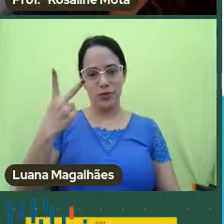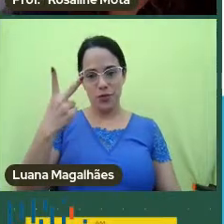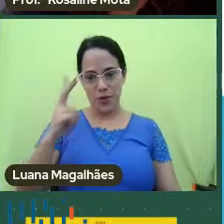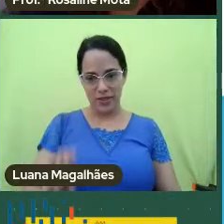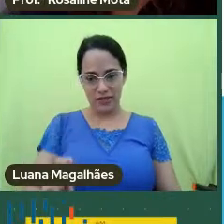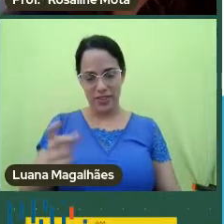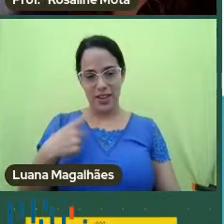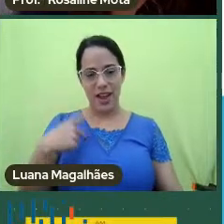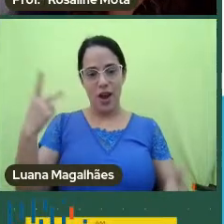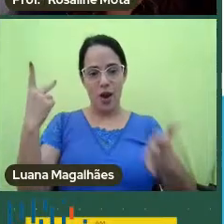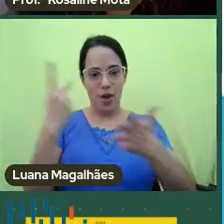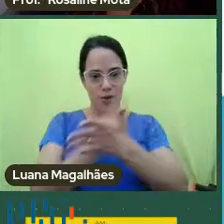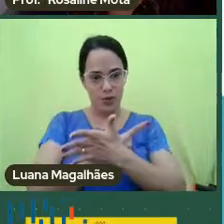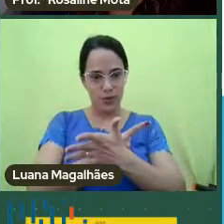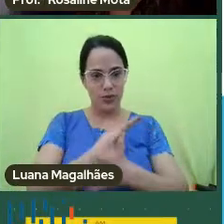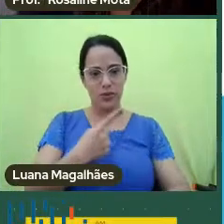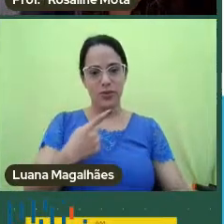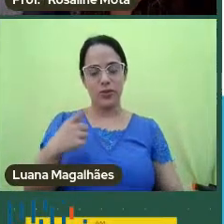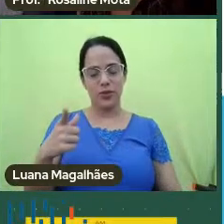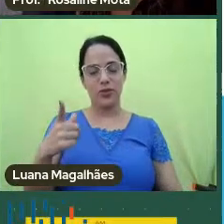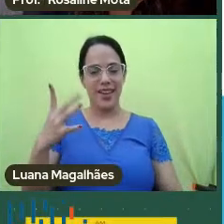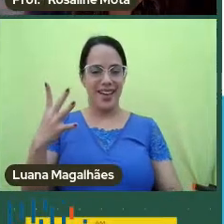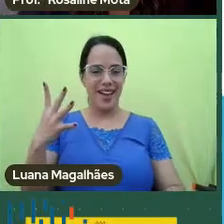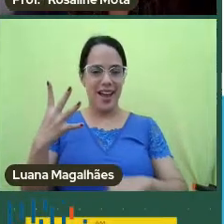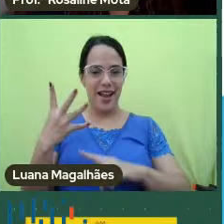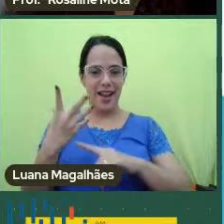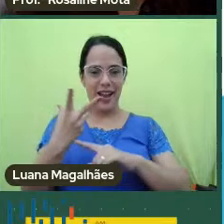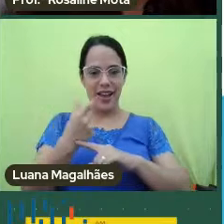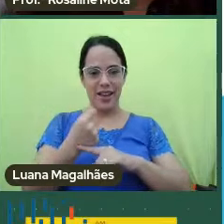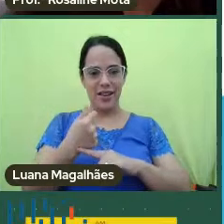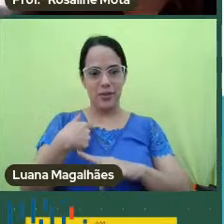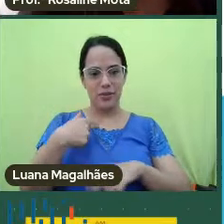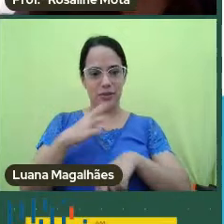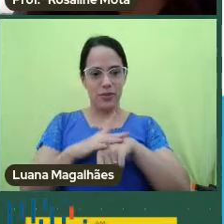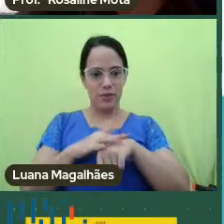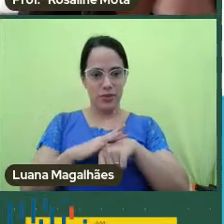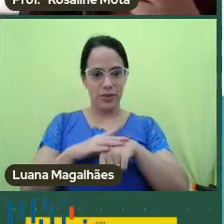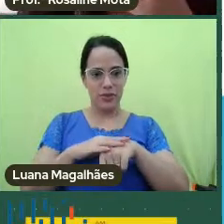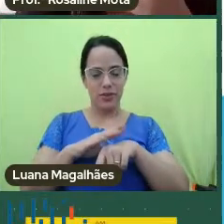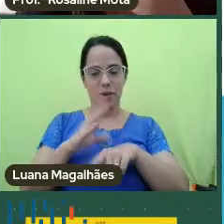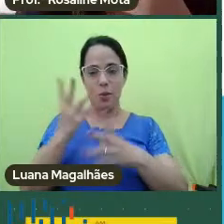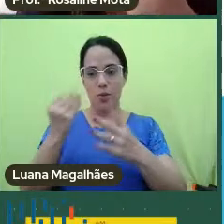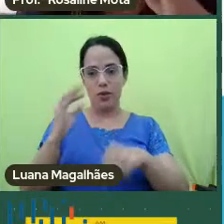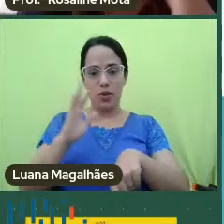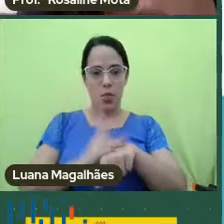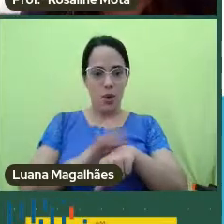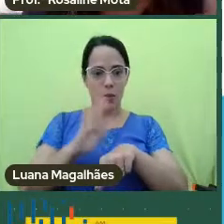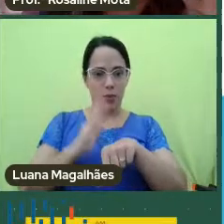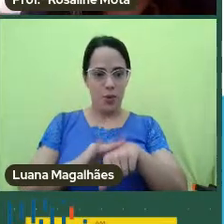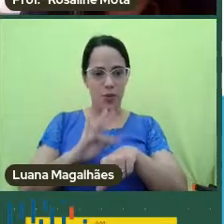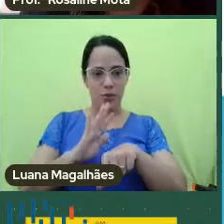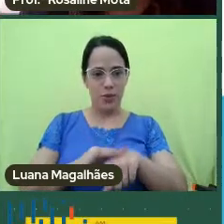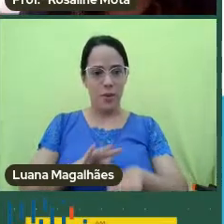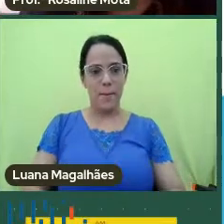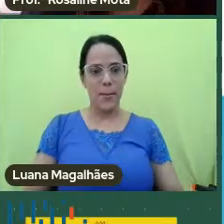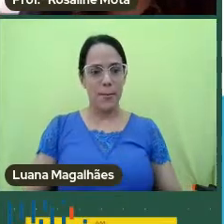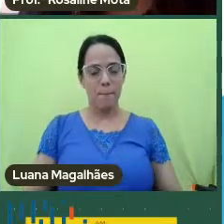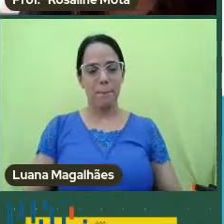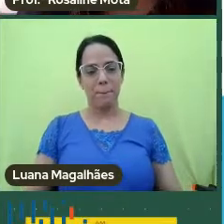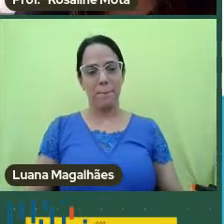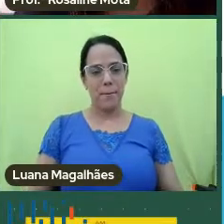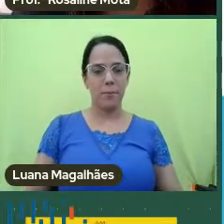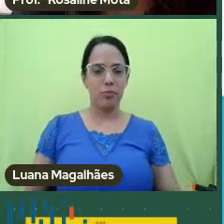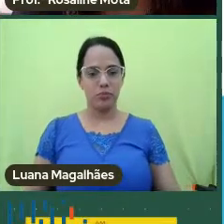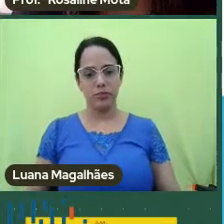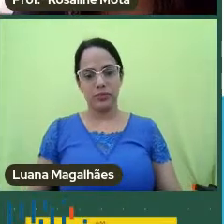evento que Gael tá doente, vou nem marcar mais evento, Gael tá adoecendo demais, mas mesmo assim,